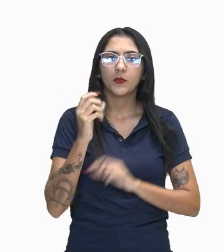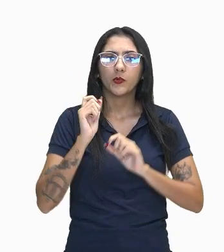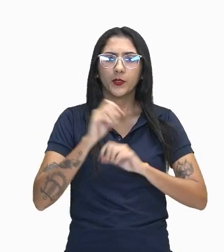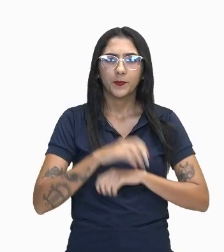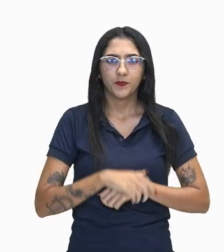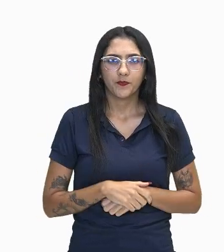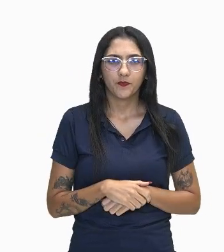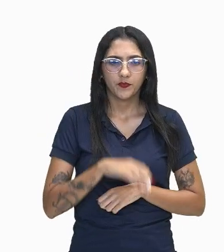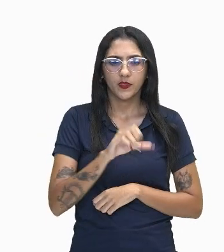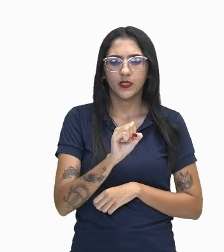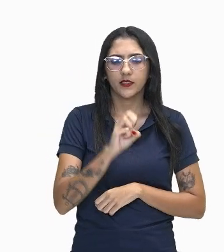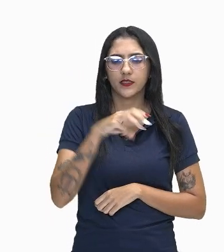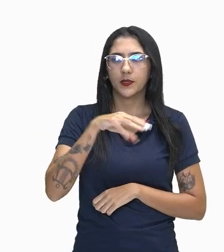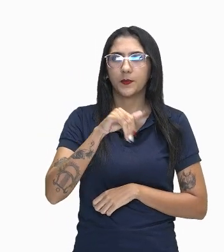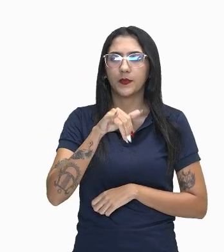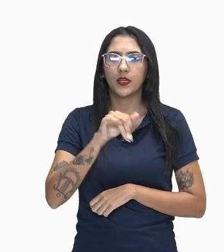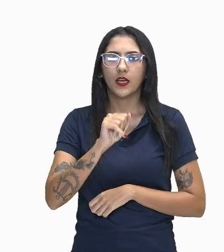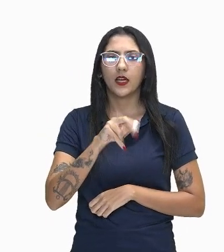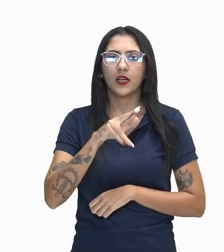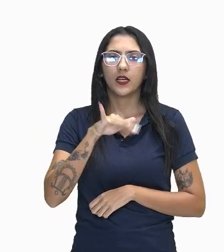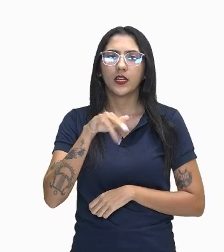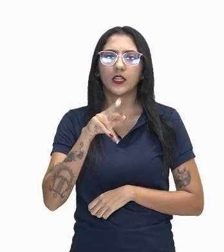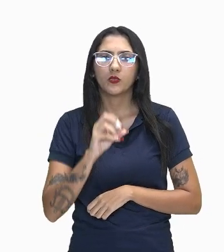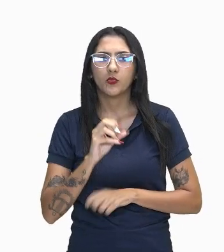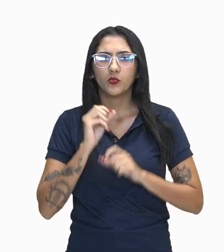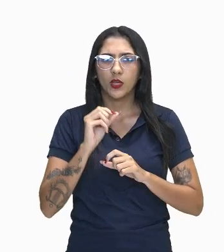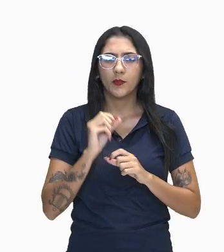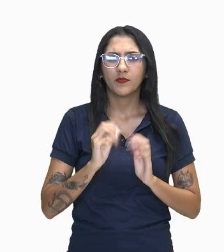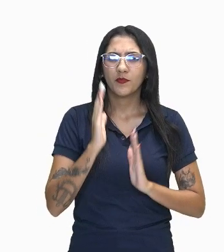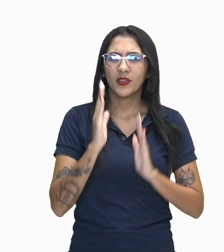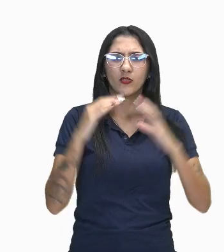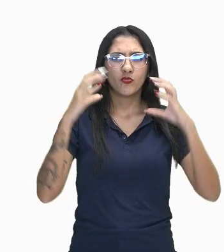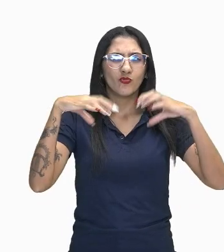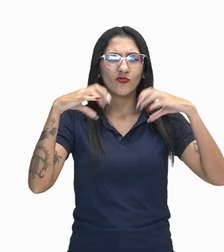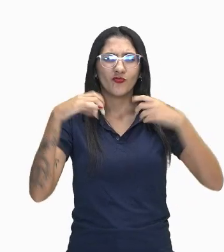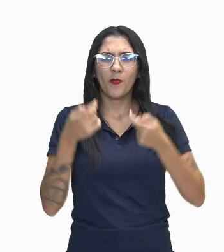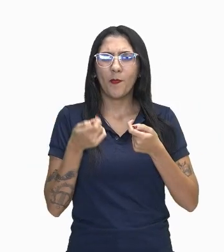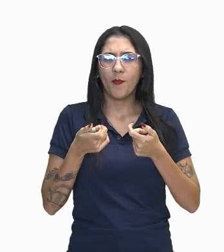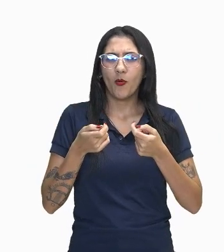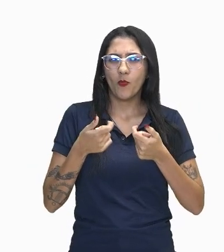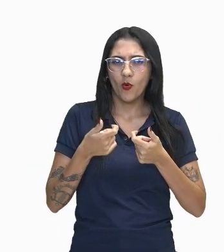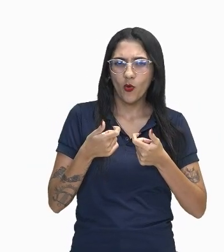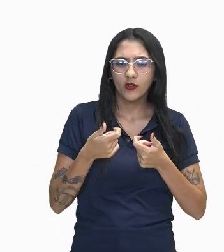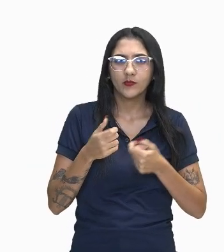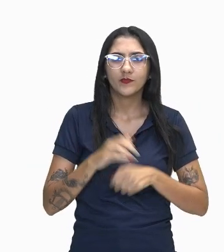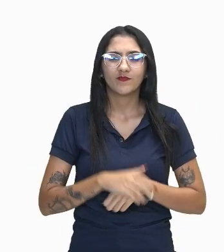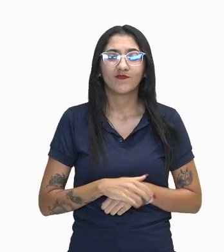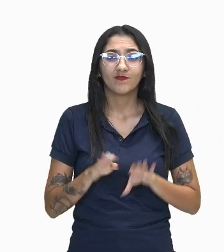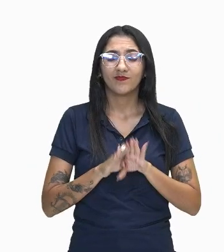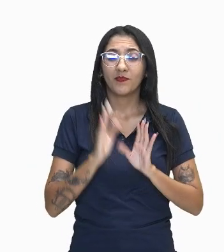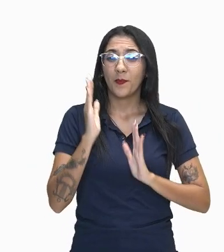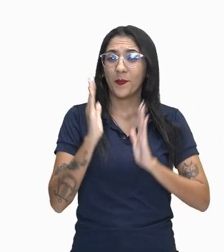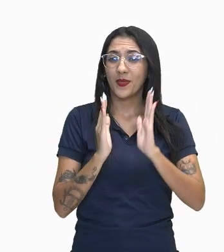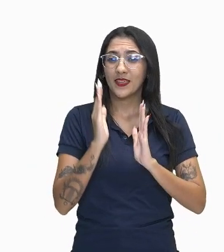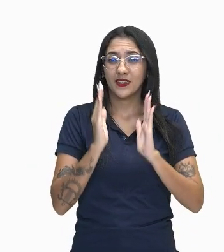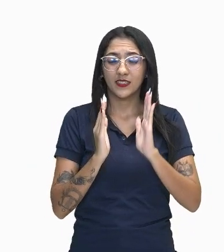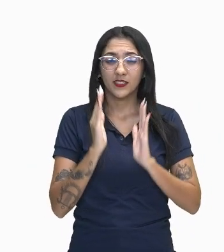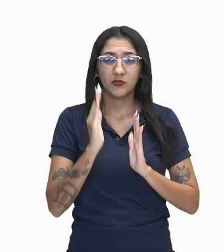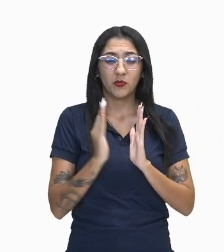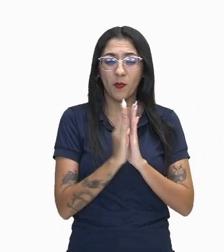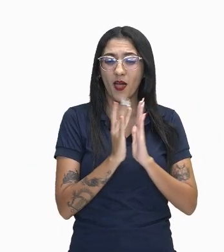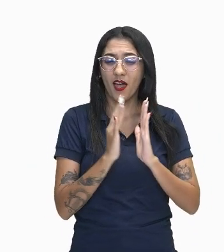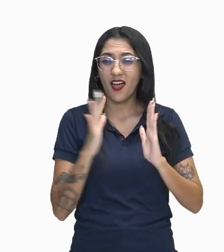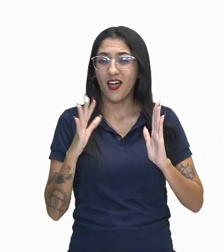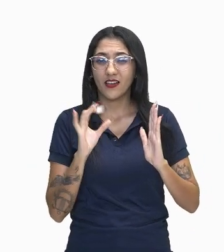clima semiárido, tá? Com chuvas irregulares, ocorre longos períodos de